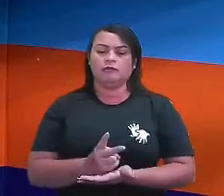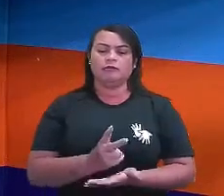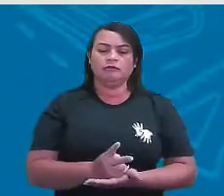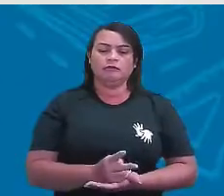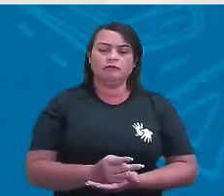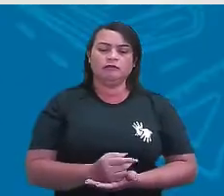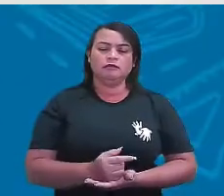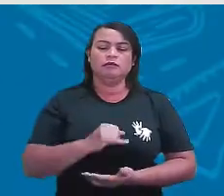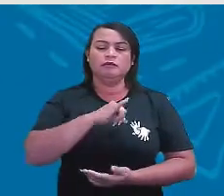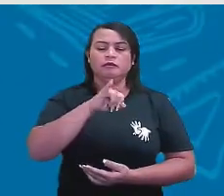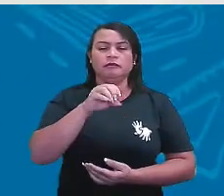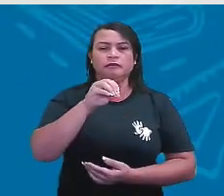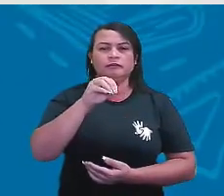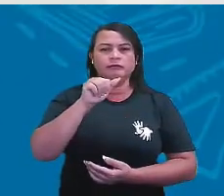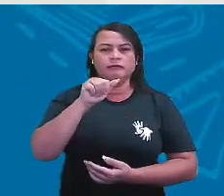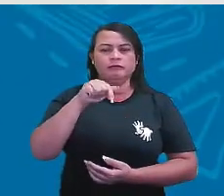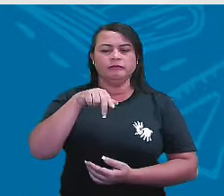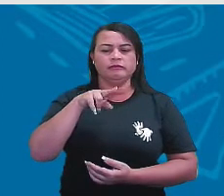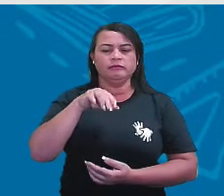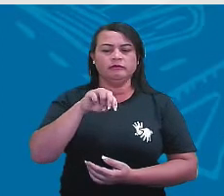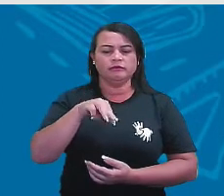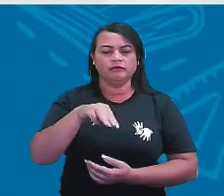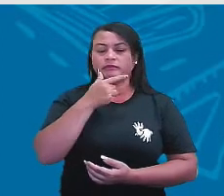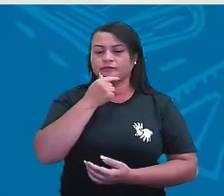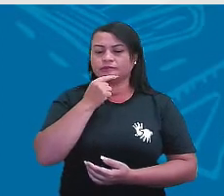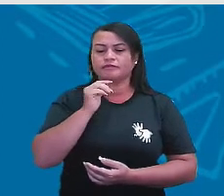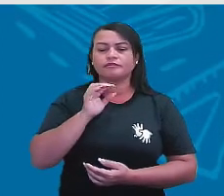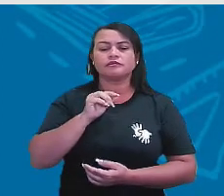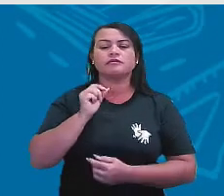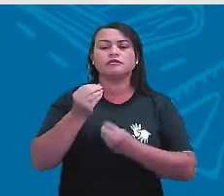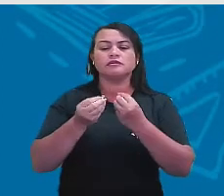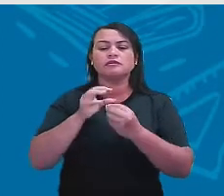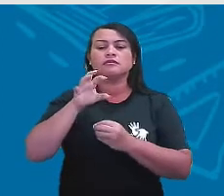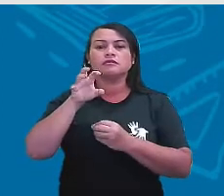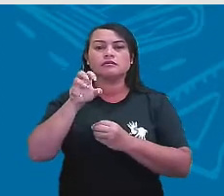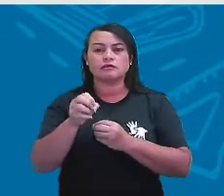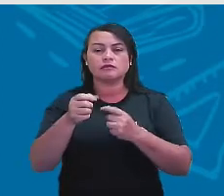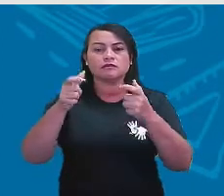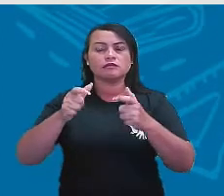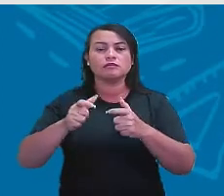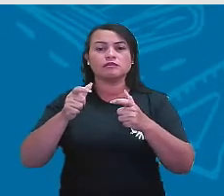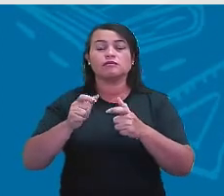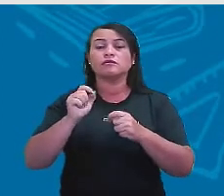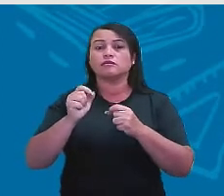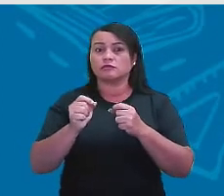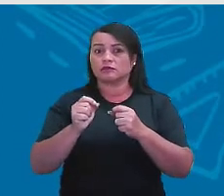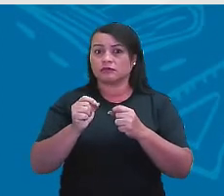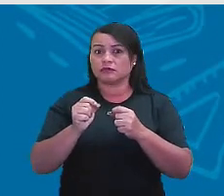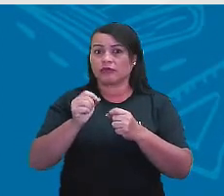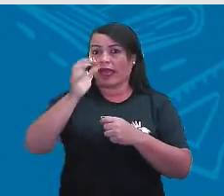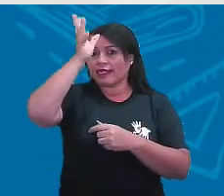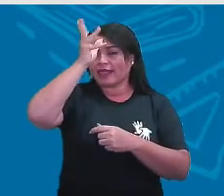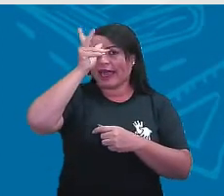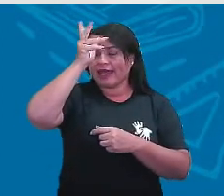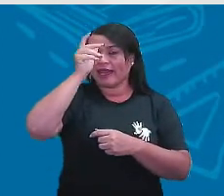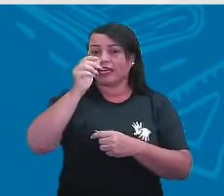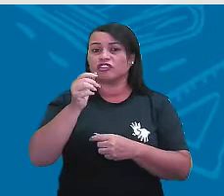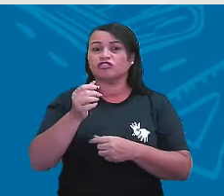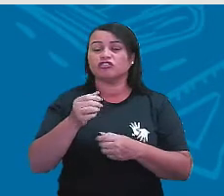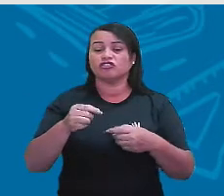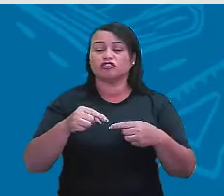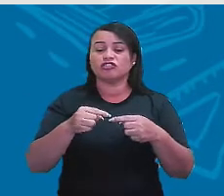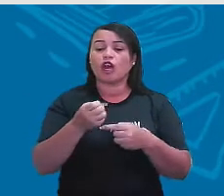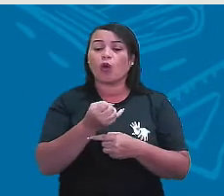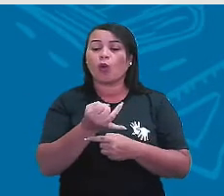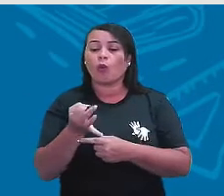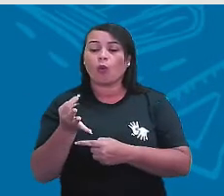Ó, Joaquim pegou na granja, para vender na feira, 16 caixas de ovos, sabendo que cada caixa possui